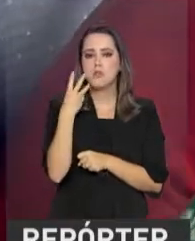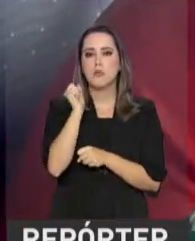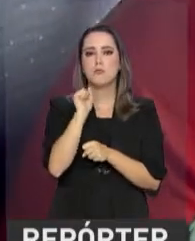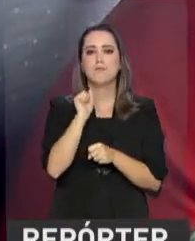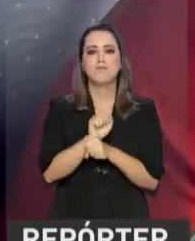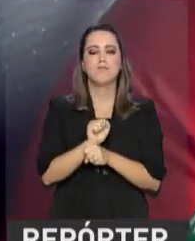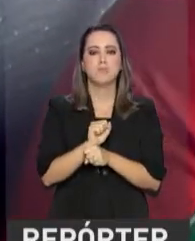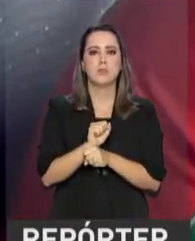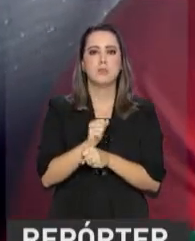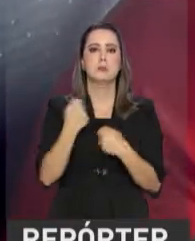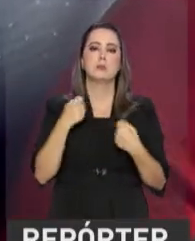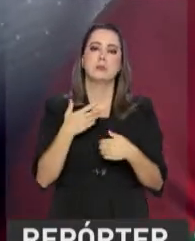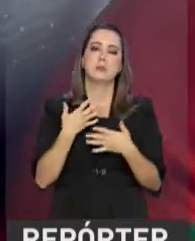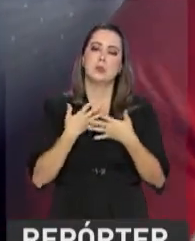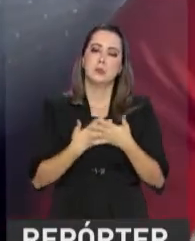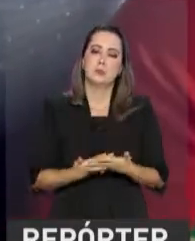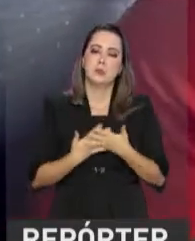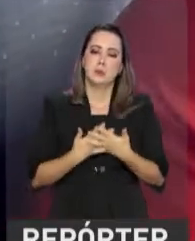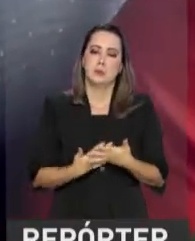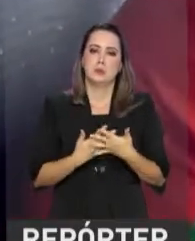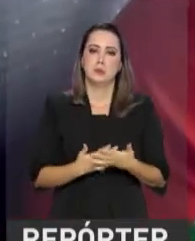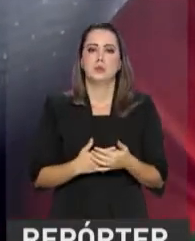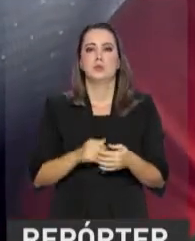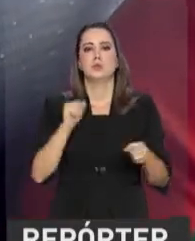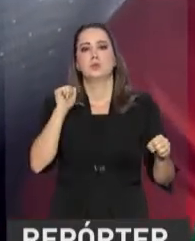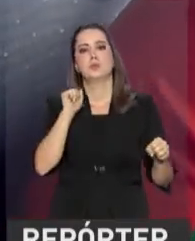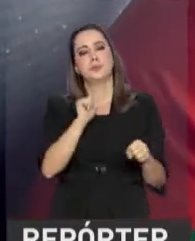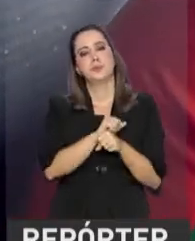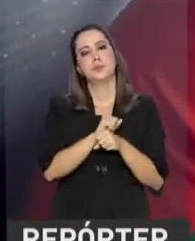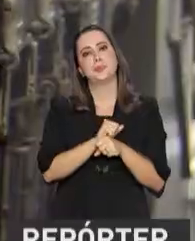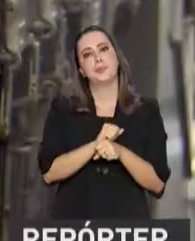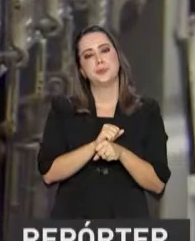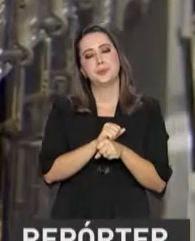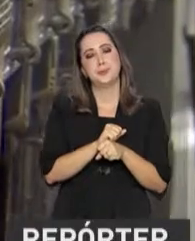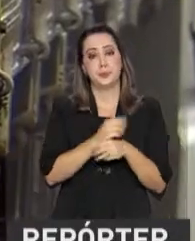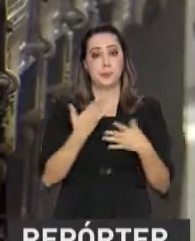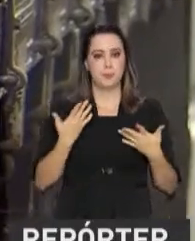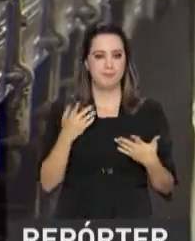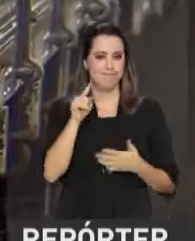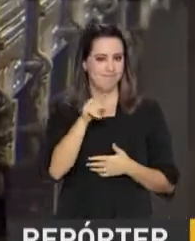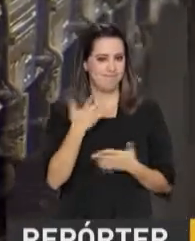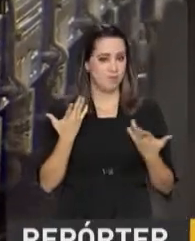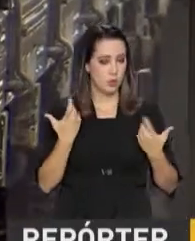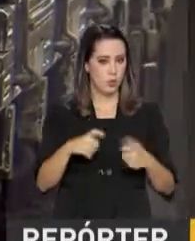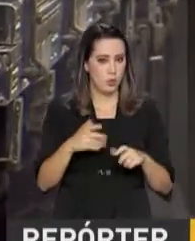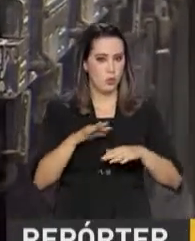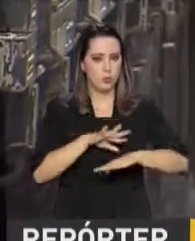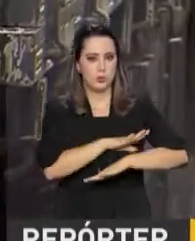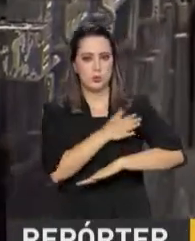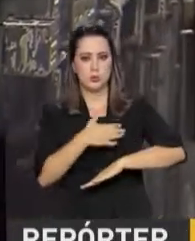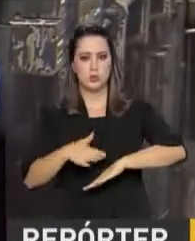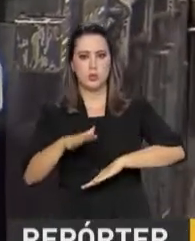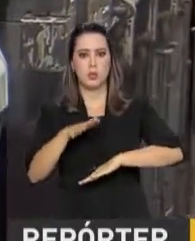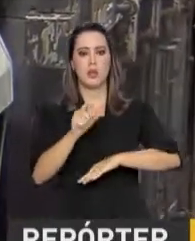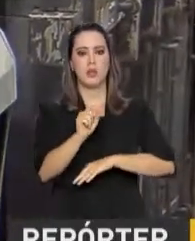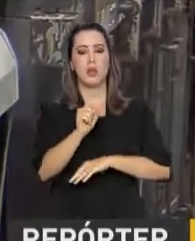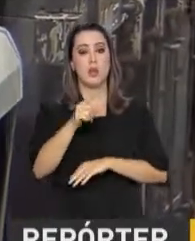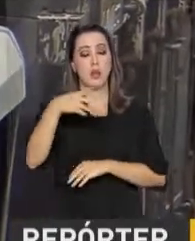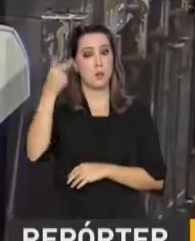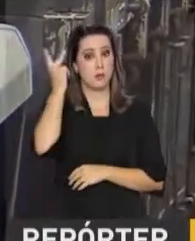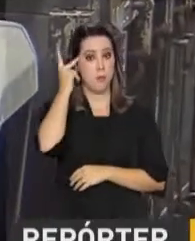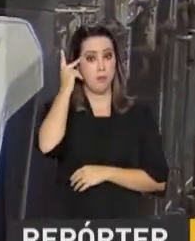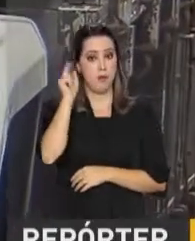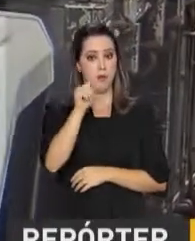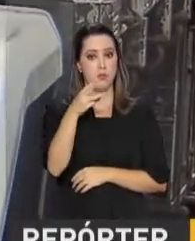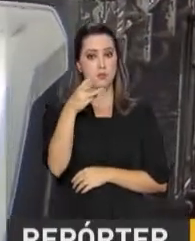dia. Tem que ter paciência. Tem que ter paciência, para tudo, fica parado aí. A Serra do Cafezal, parte paulista da estrada, tem cerca